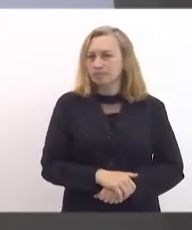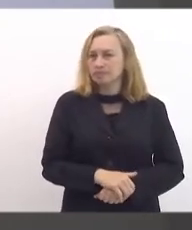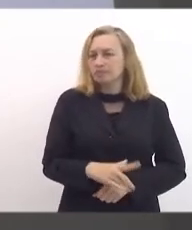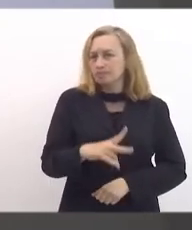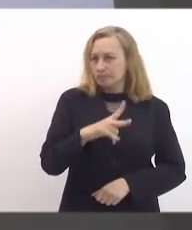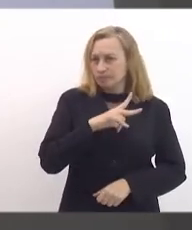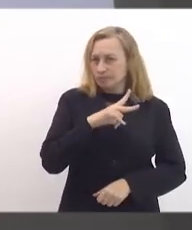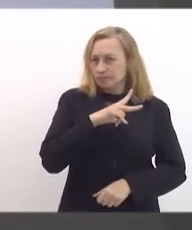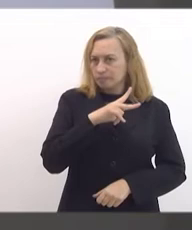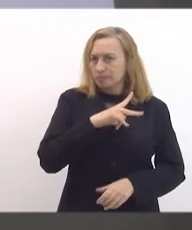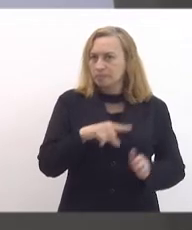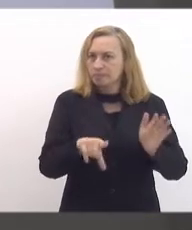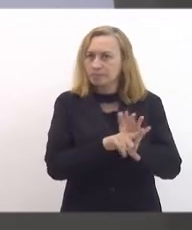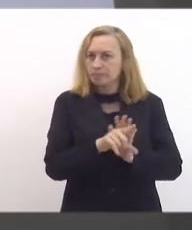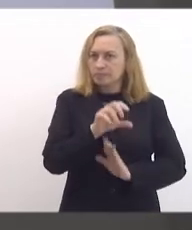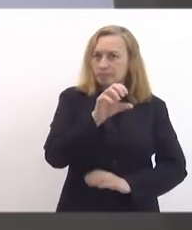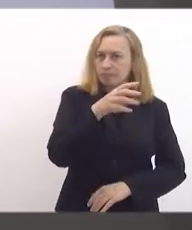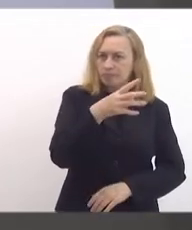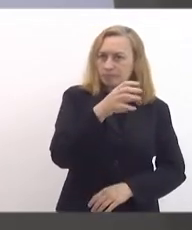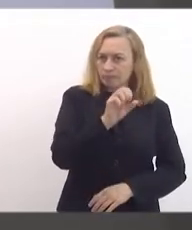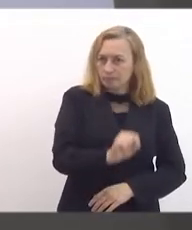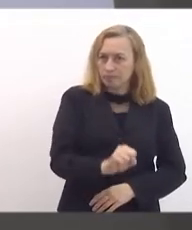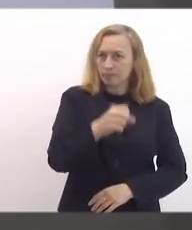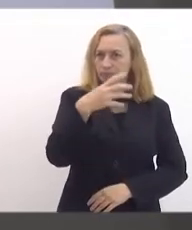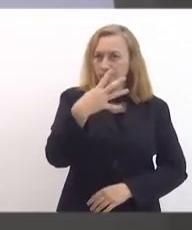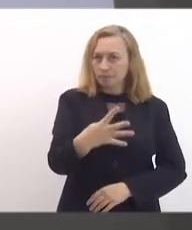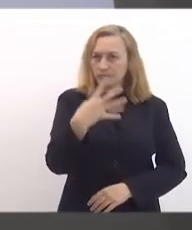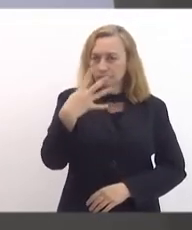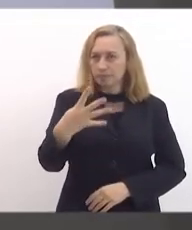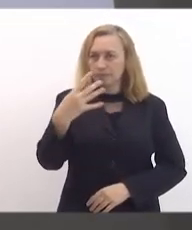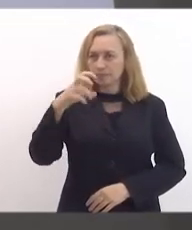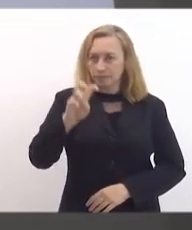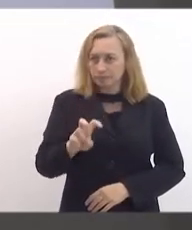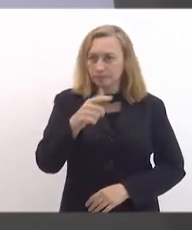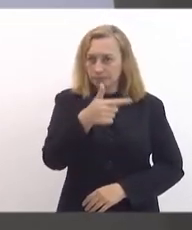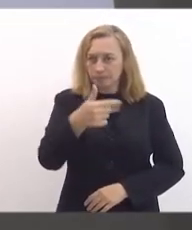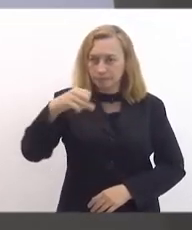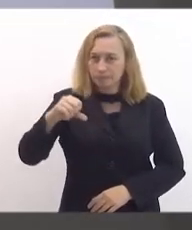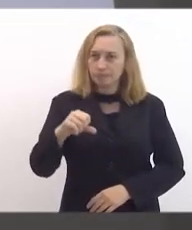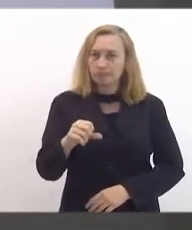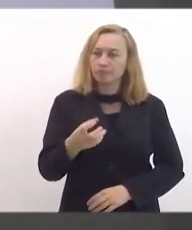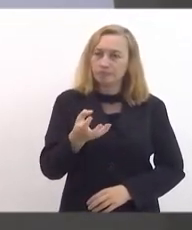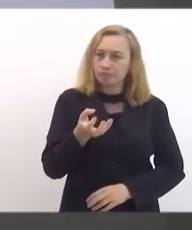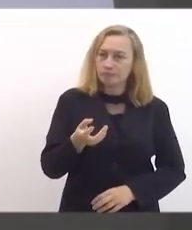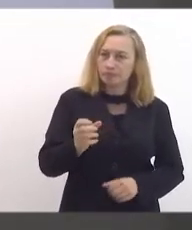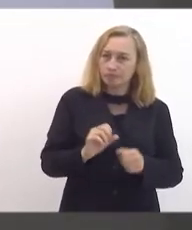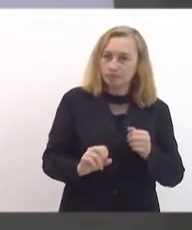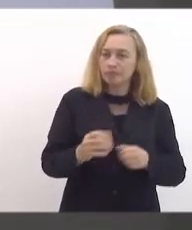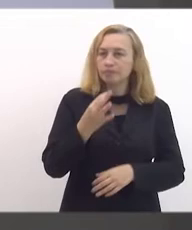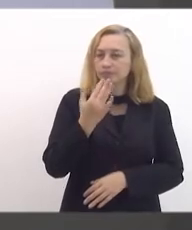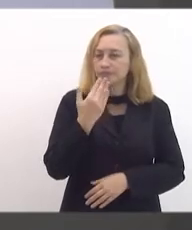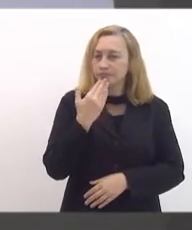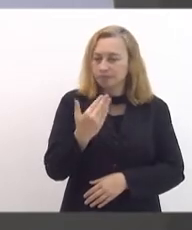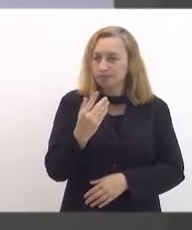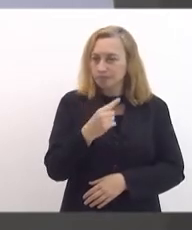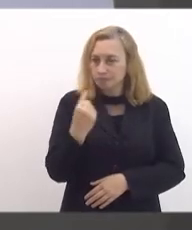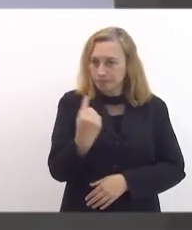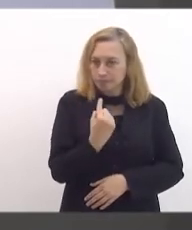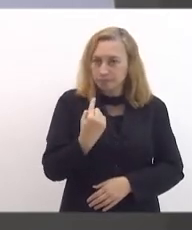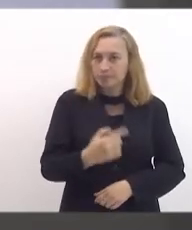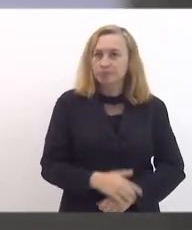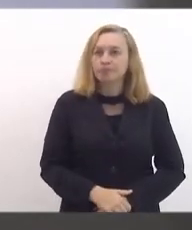nesse particular a lei 8445 ela tenta fazer isso né então é uma sugestão que a gente faria